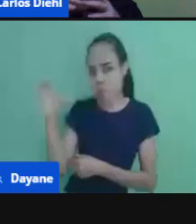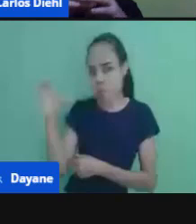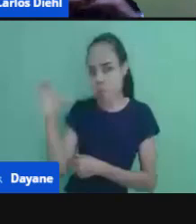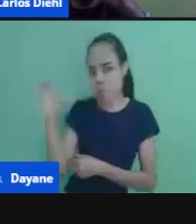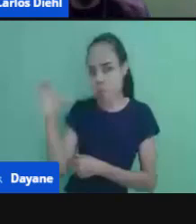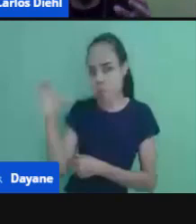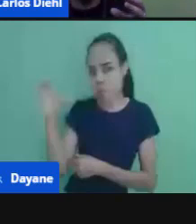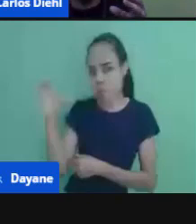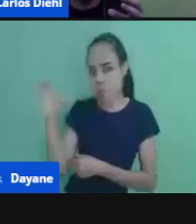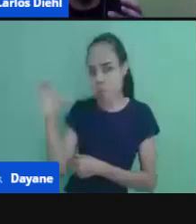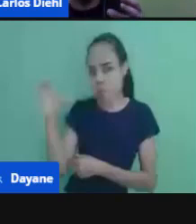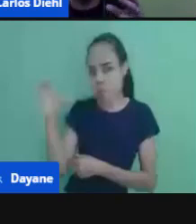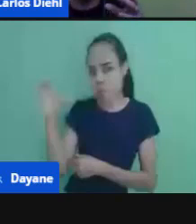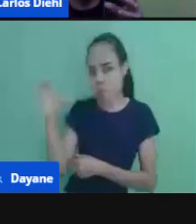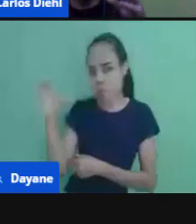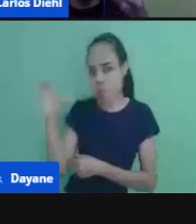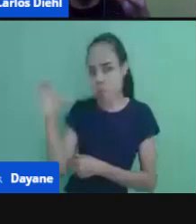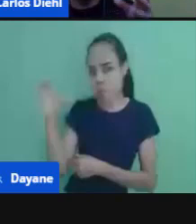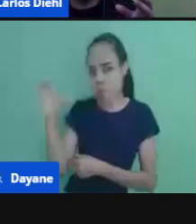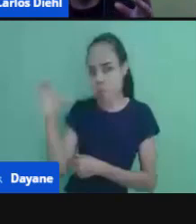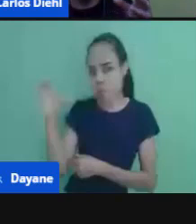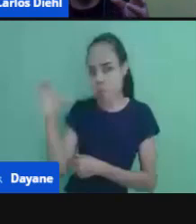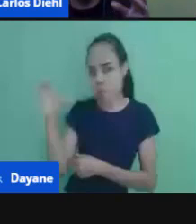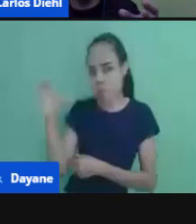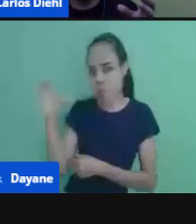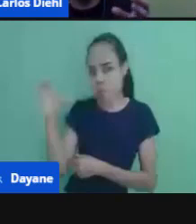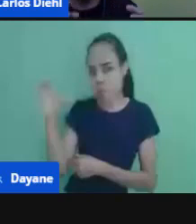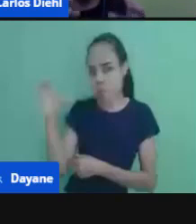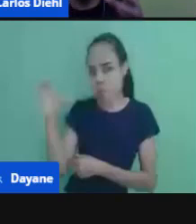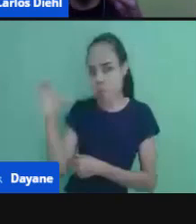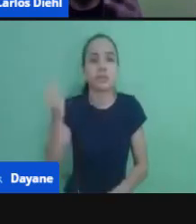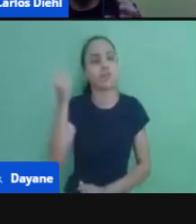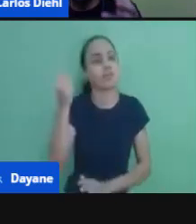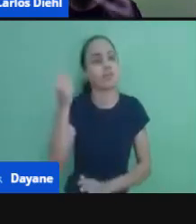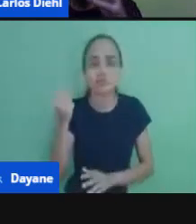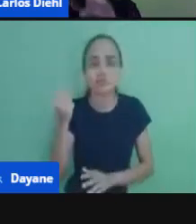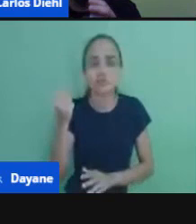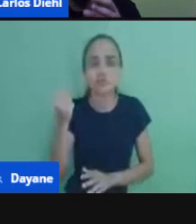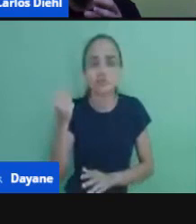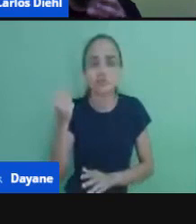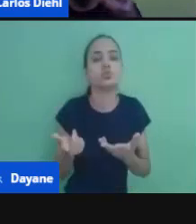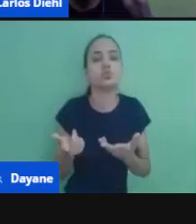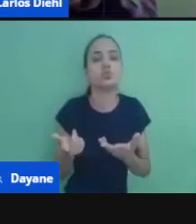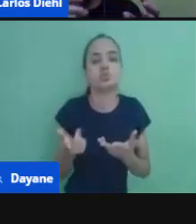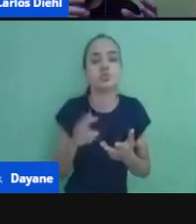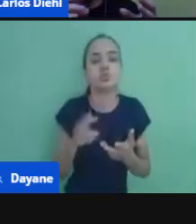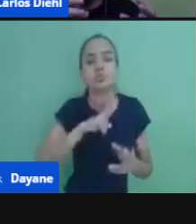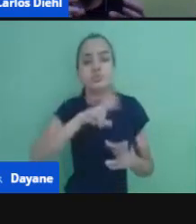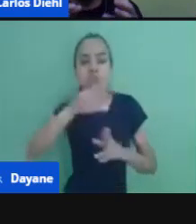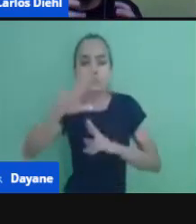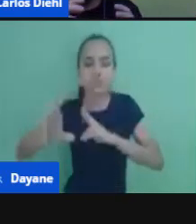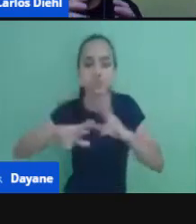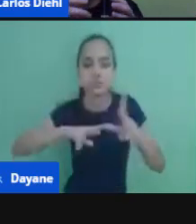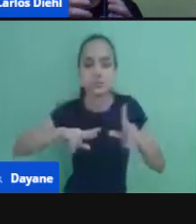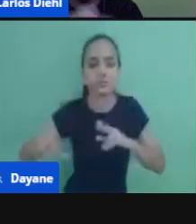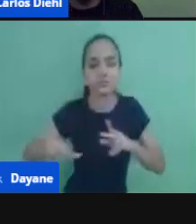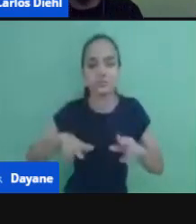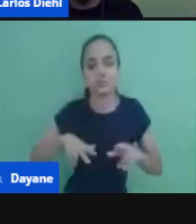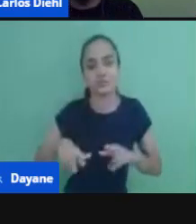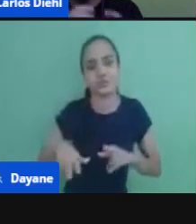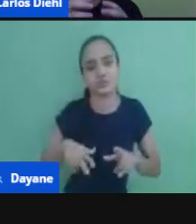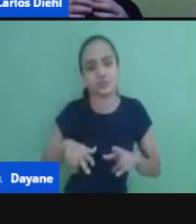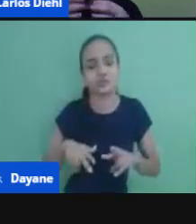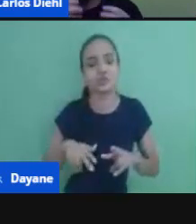de formas completamente diferentes, permeando o medo ou a paixão, a tragédia ou o sucesso, a guerra ou a paz.